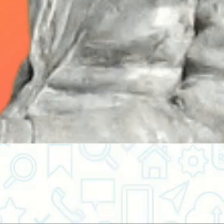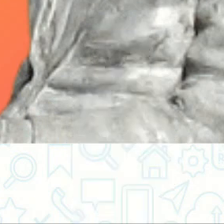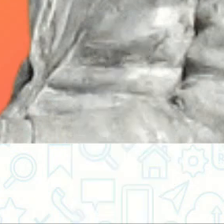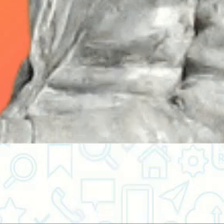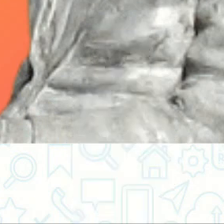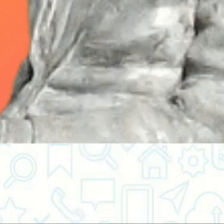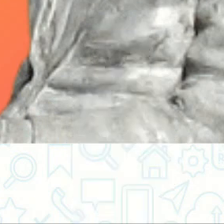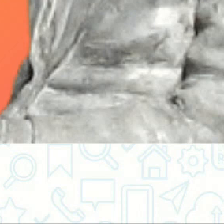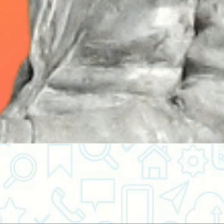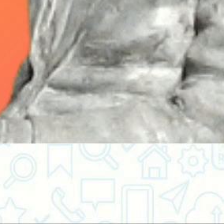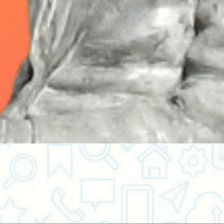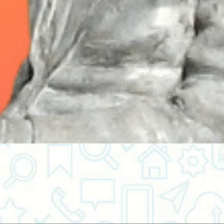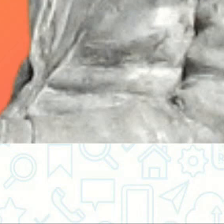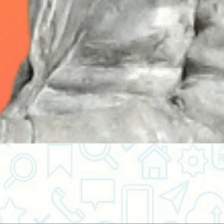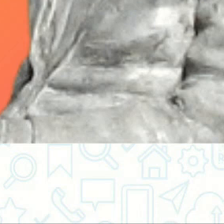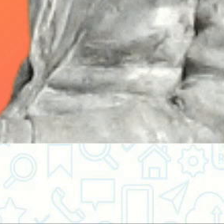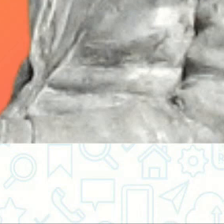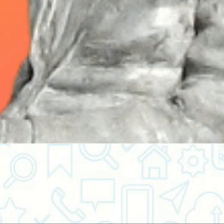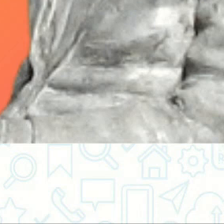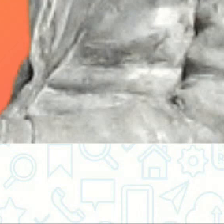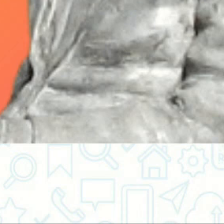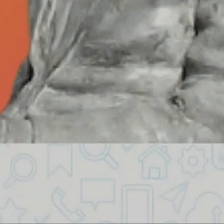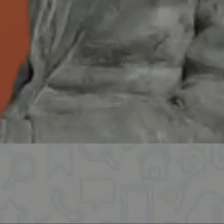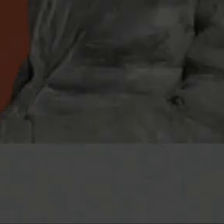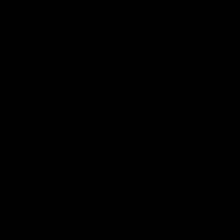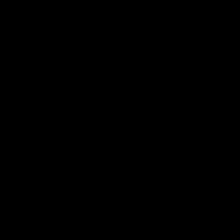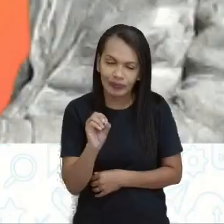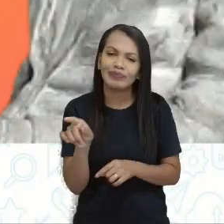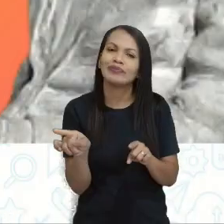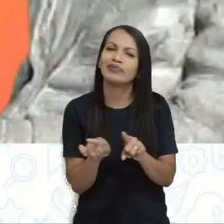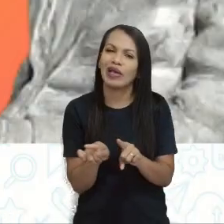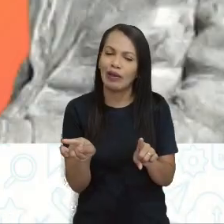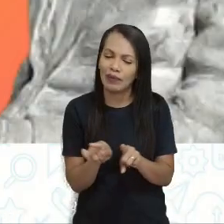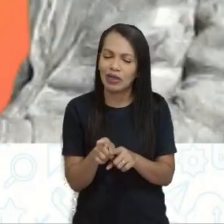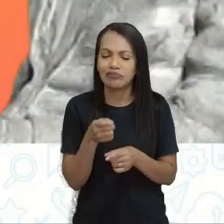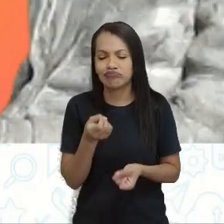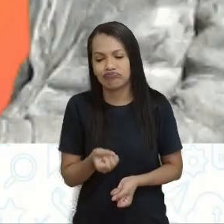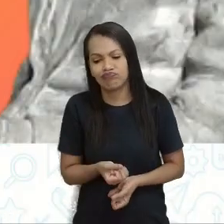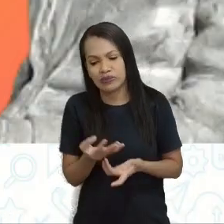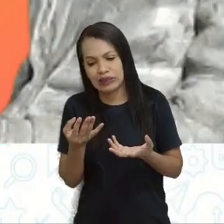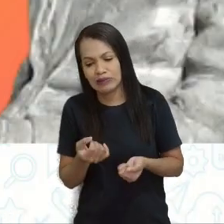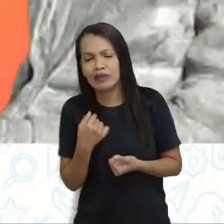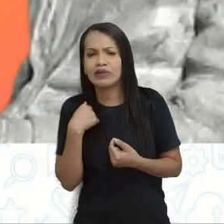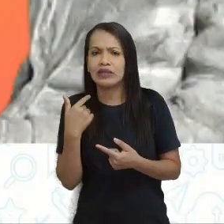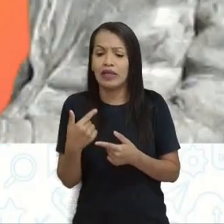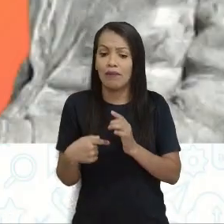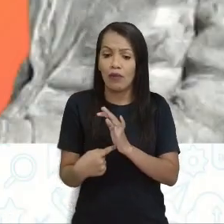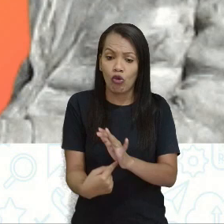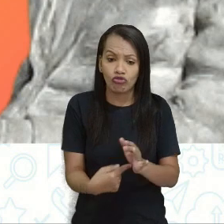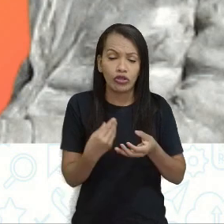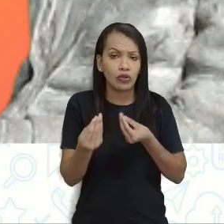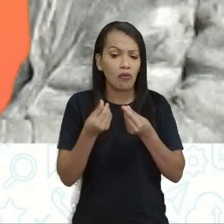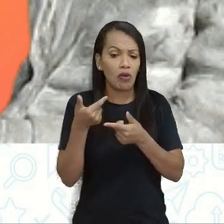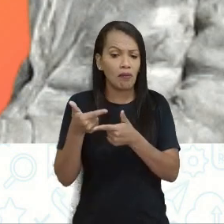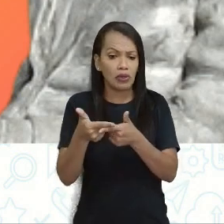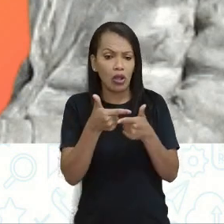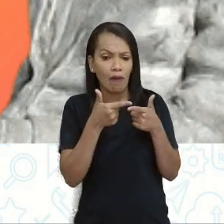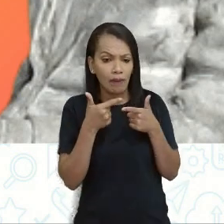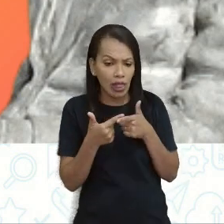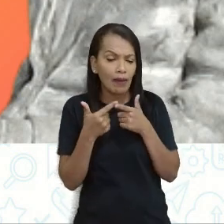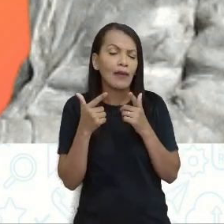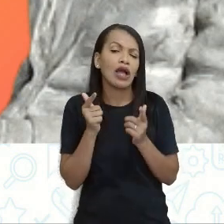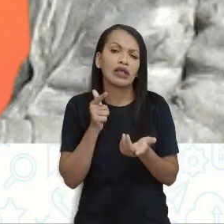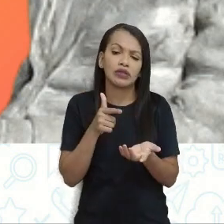questões sociais também que envolve, né, toda essa problemática aí, né, desse rio